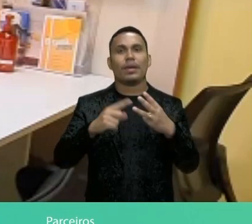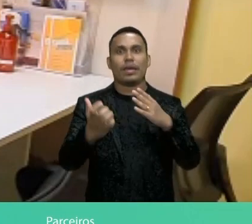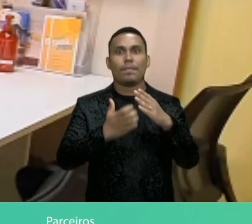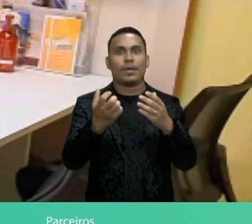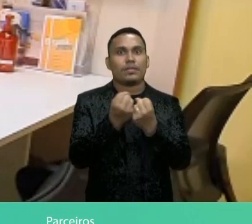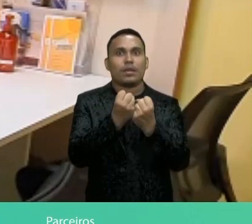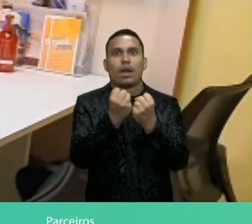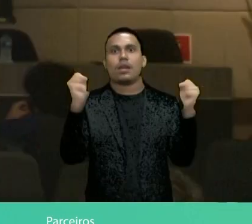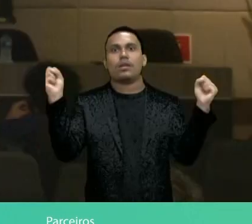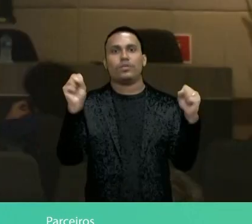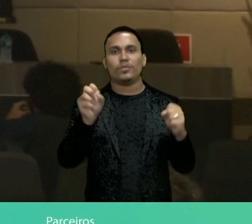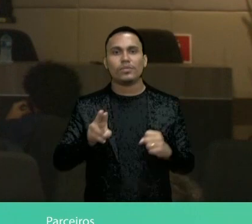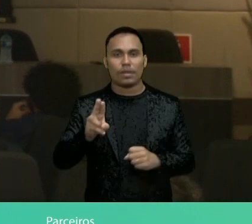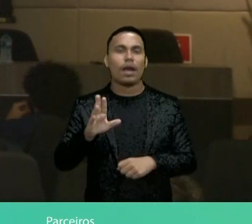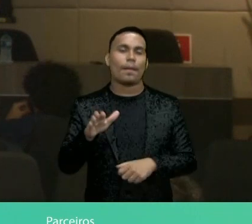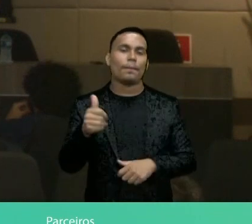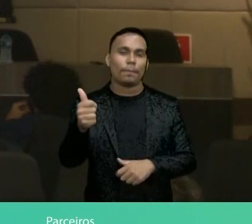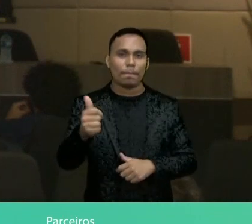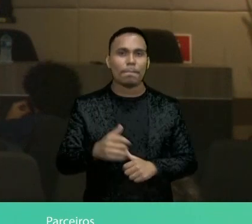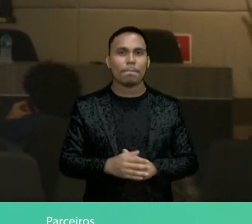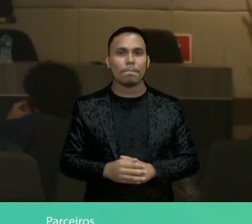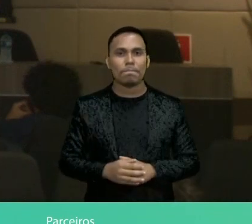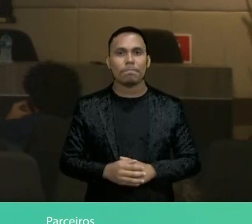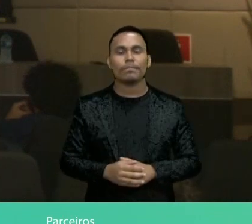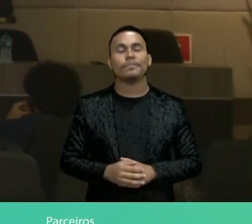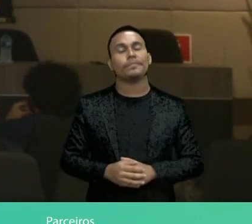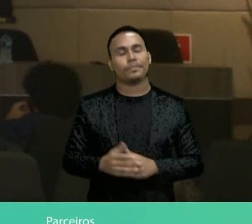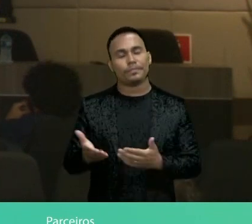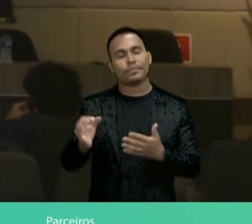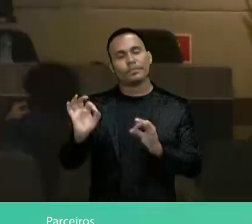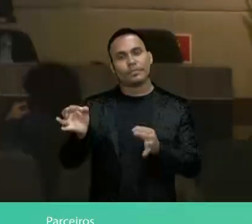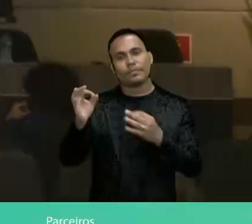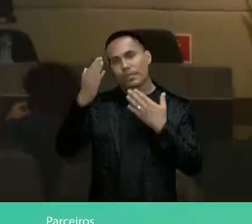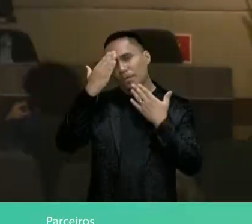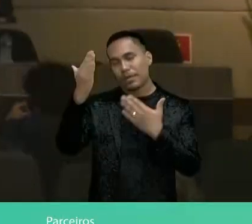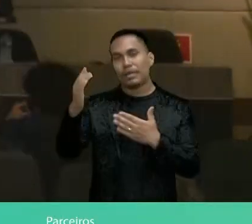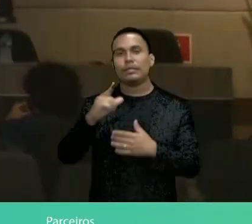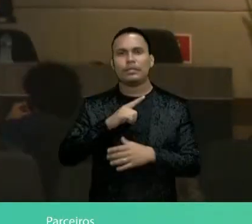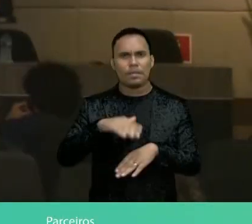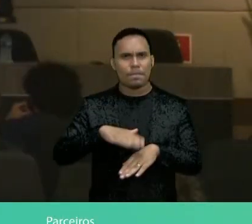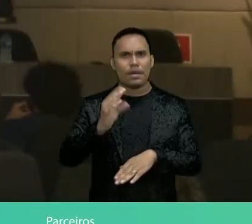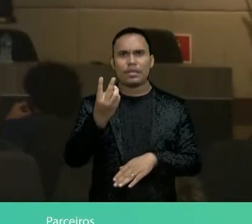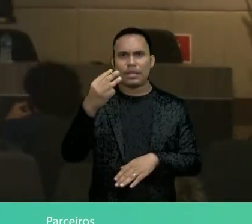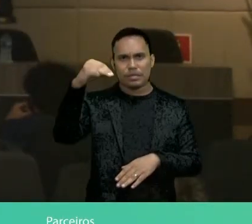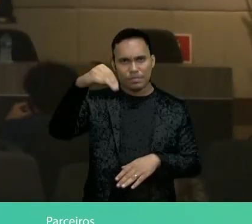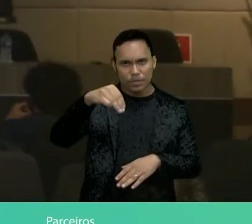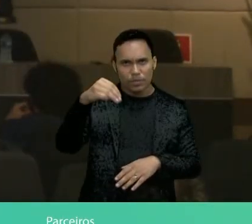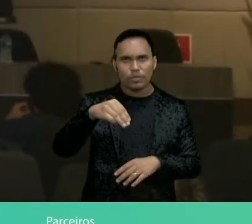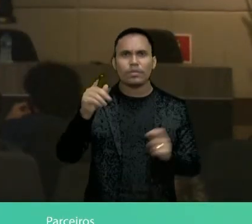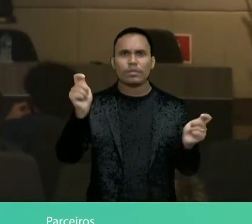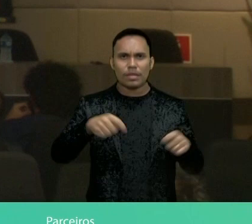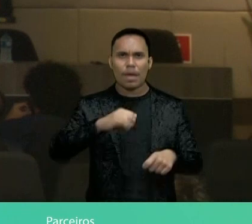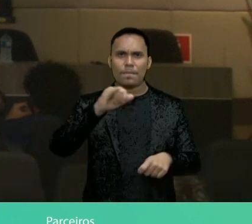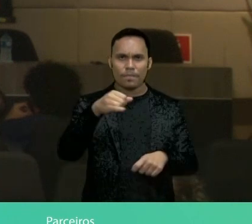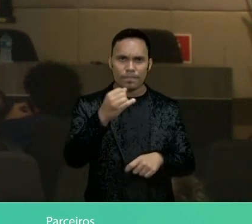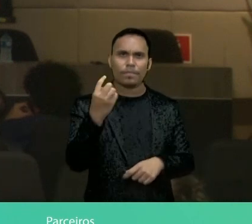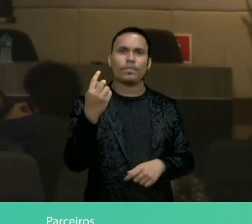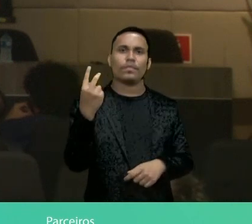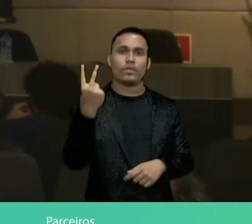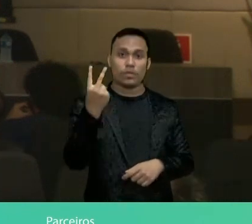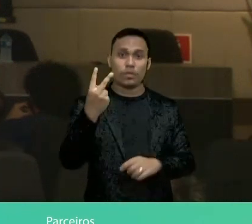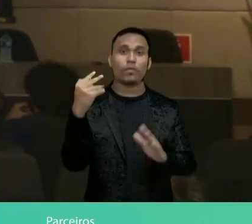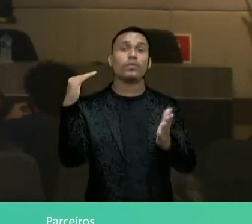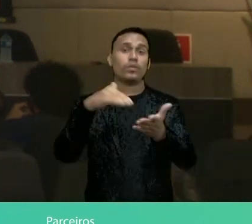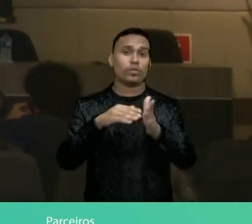Ótimo, então. Muito obrigada. Temos mais três right, thank minutos, you. We have então another 3 minutes. Para a nossa segunda e última pergunta. This